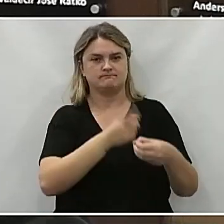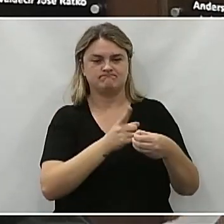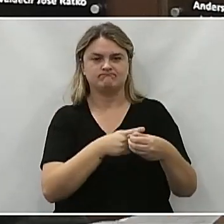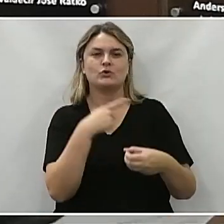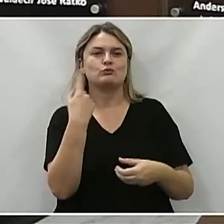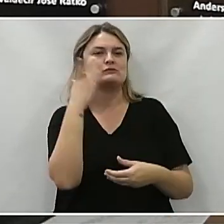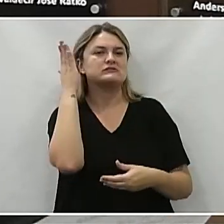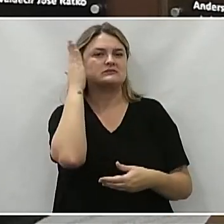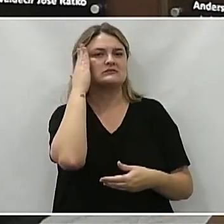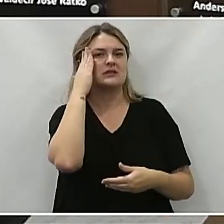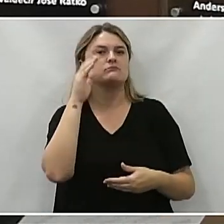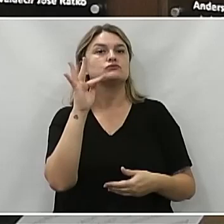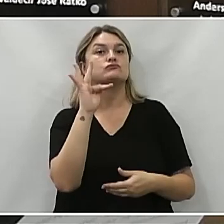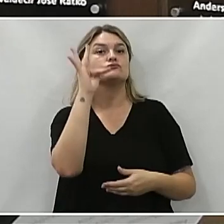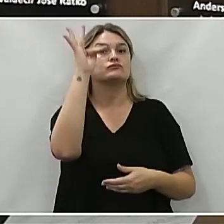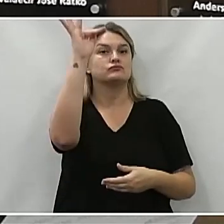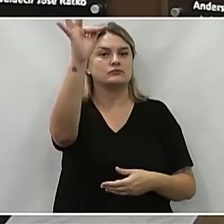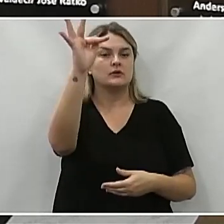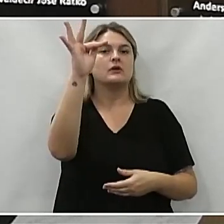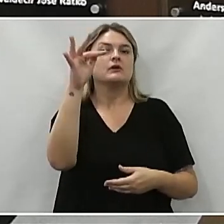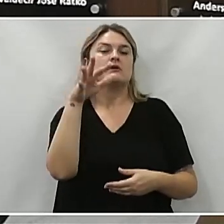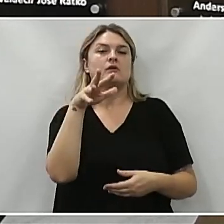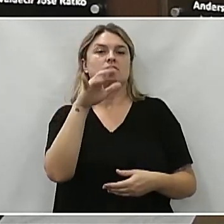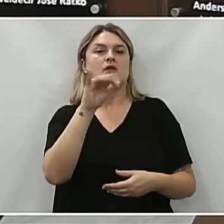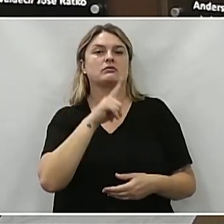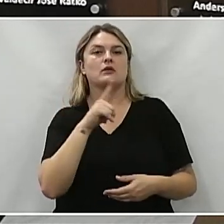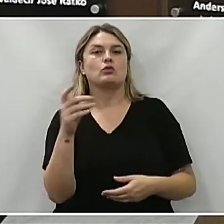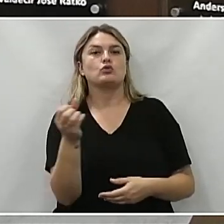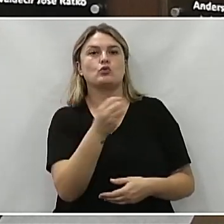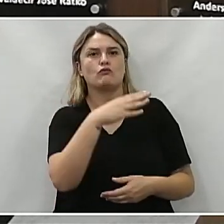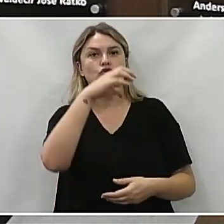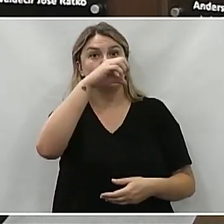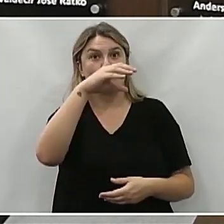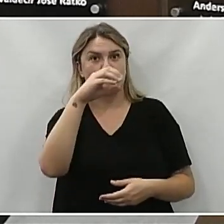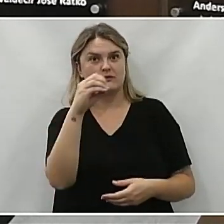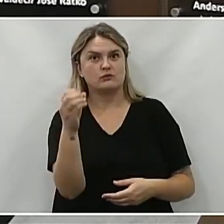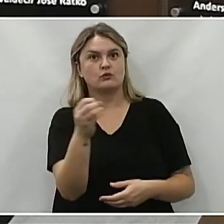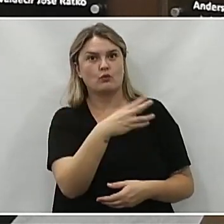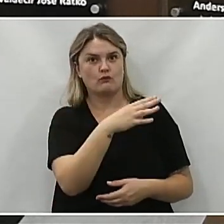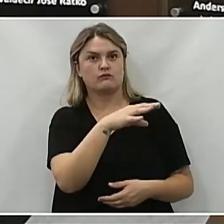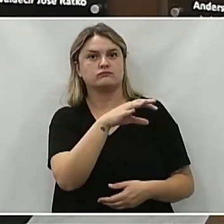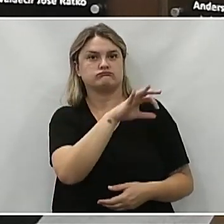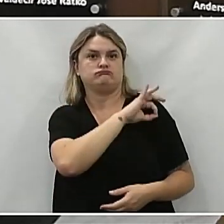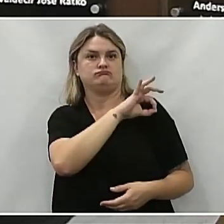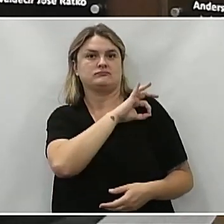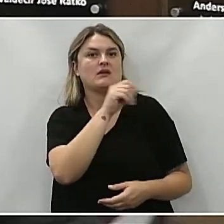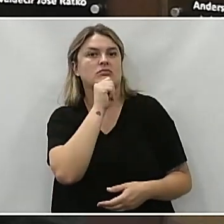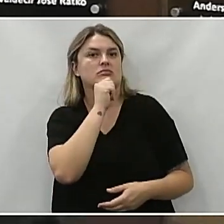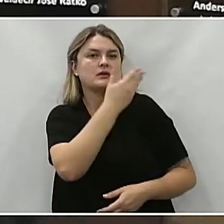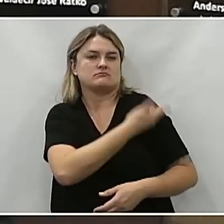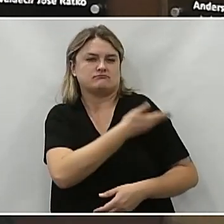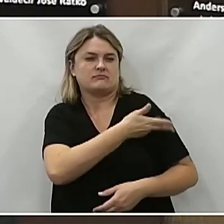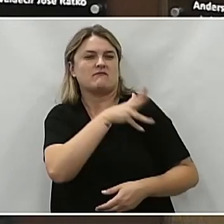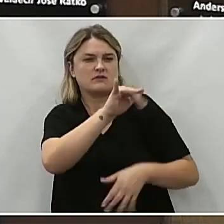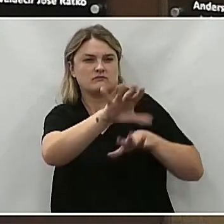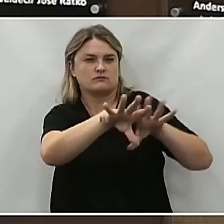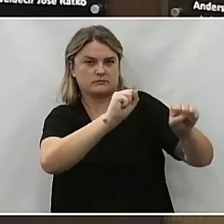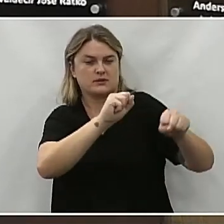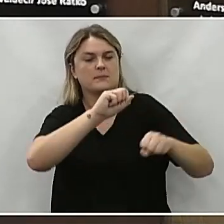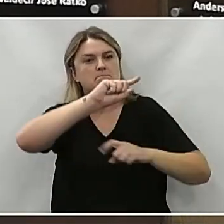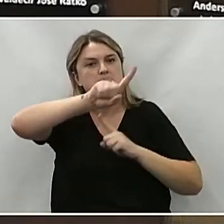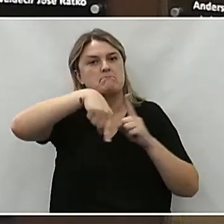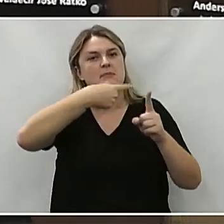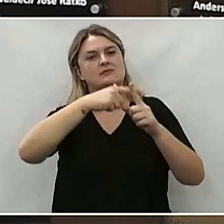sabemos aí que logo mais nós teremos 90 novos policiais que estão em treinamento no momento estarão